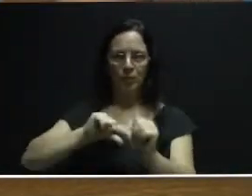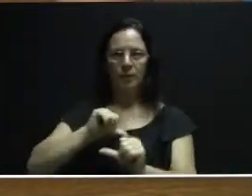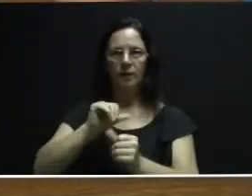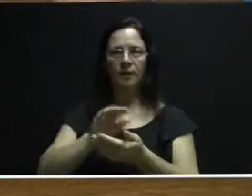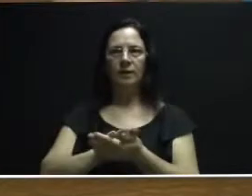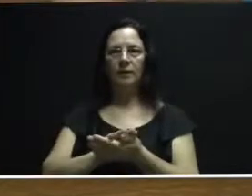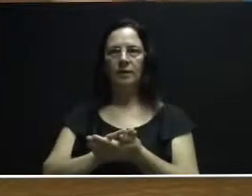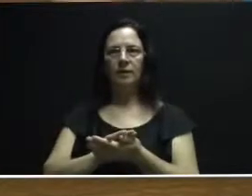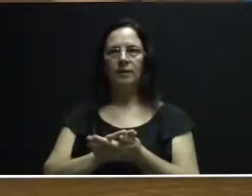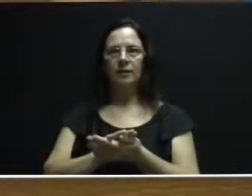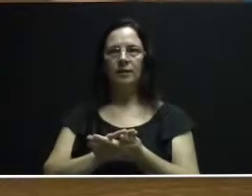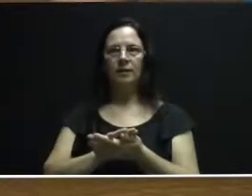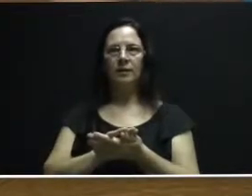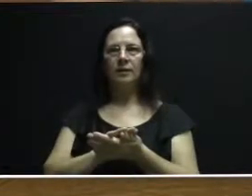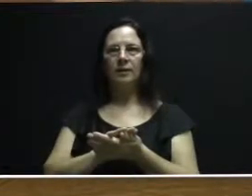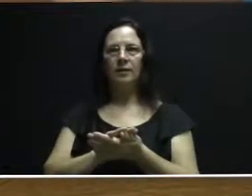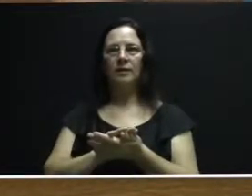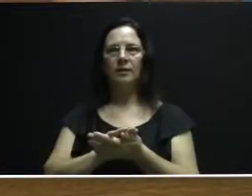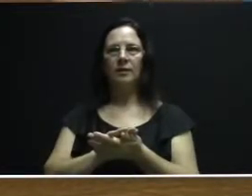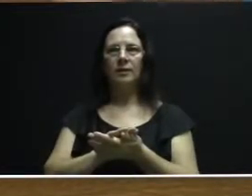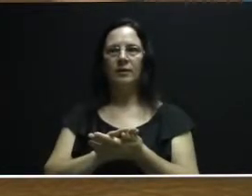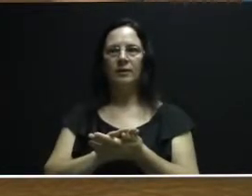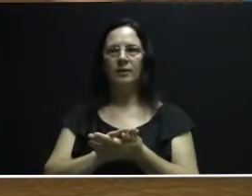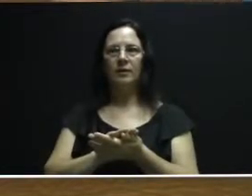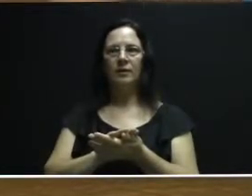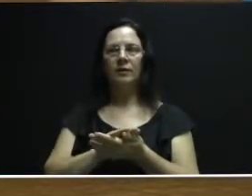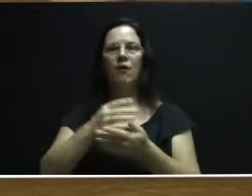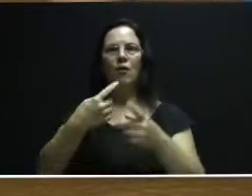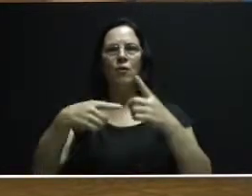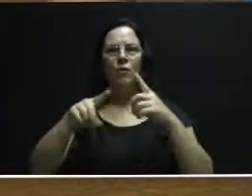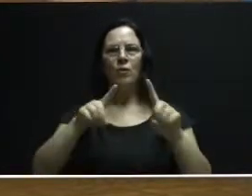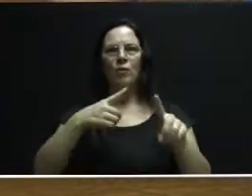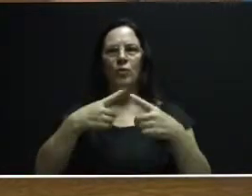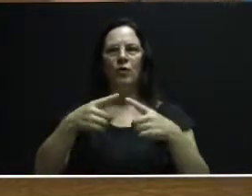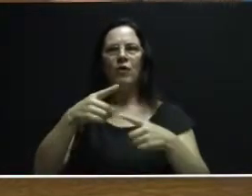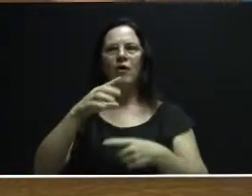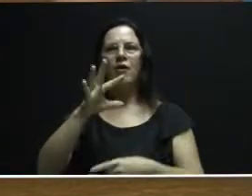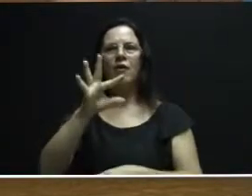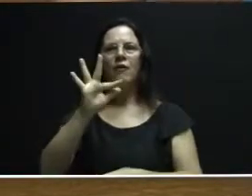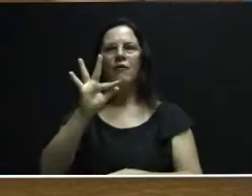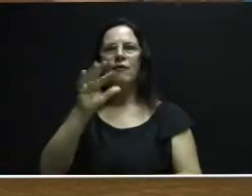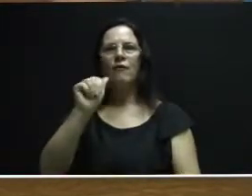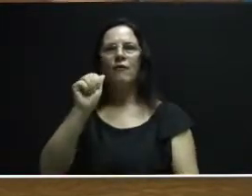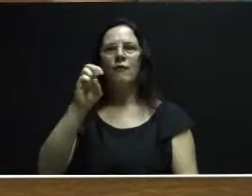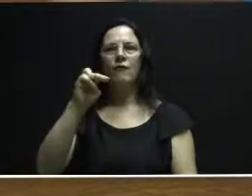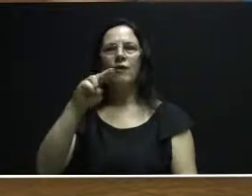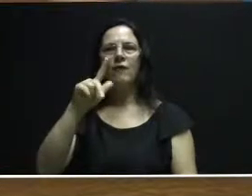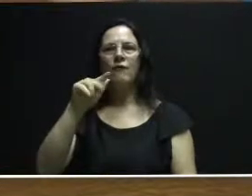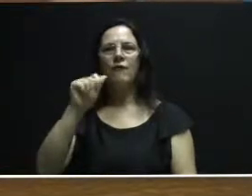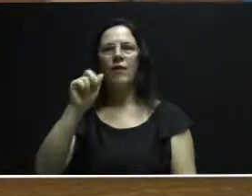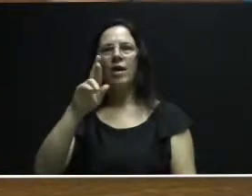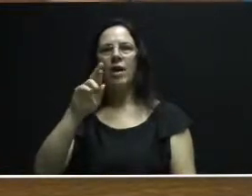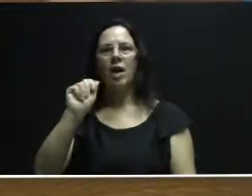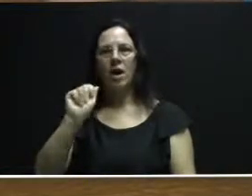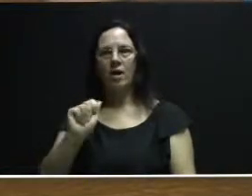para fanfarra, no Lincoln Feliciano, né, pude fazer companhia também para o Ivan.